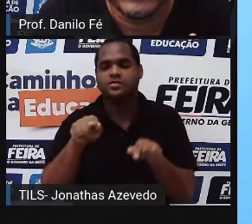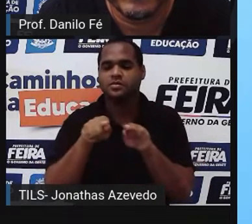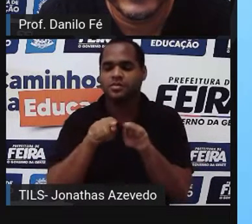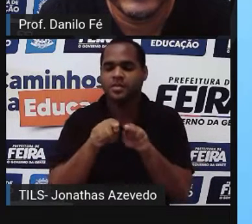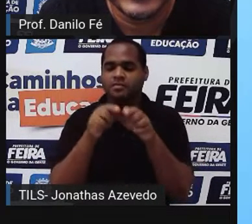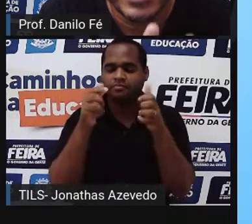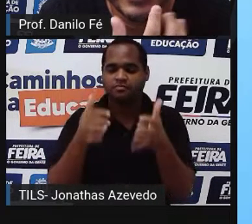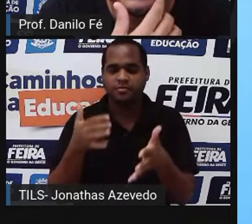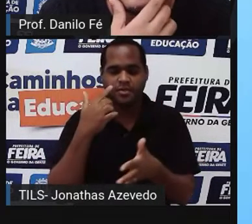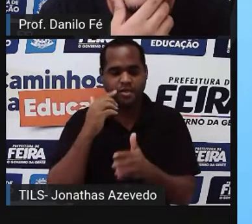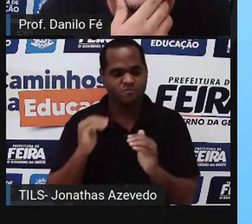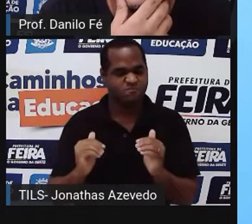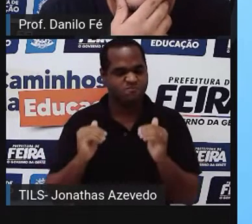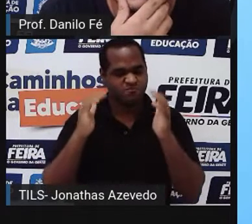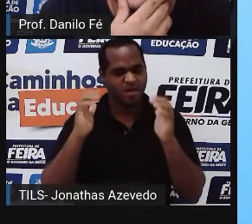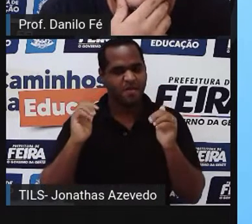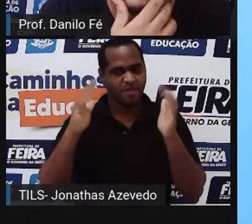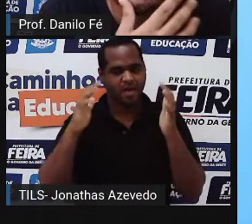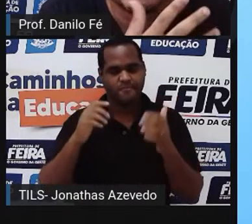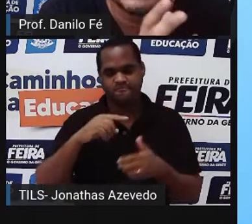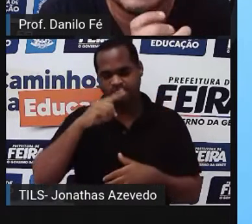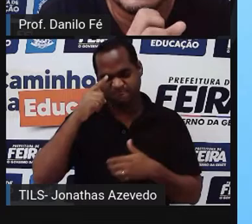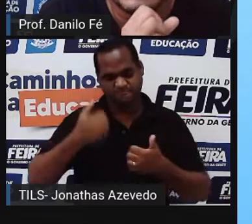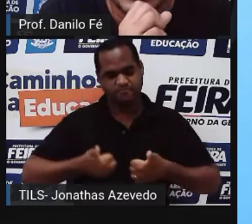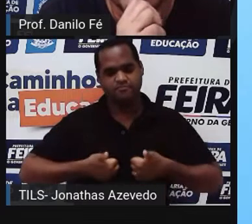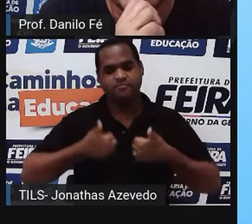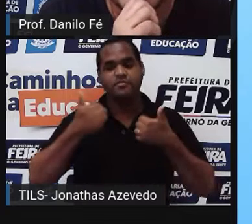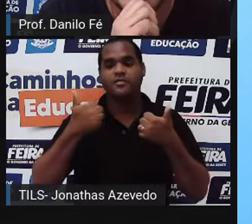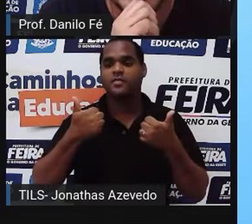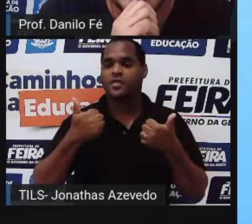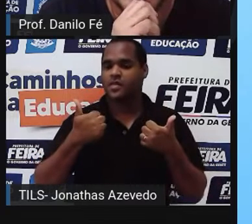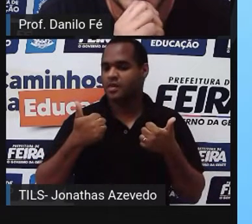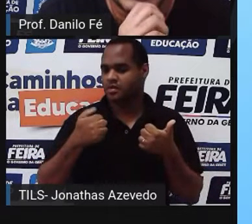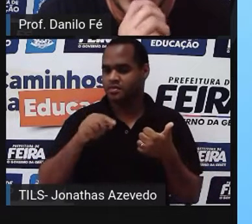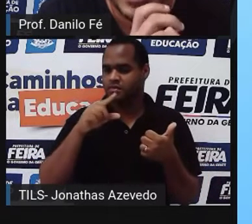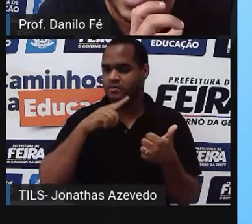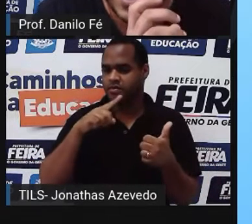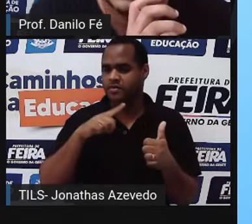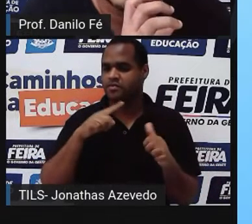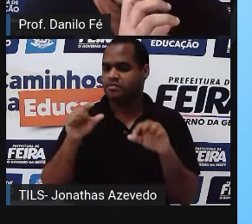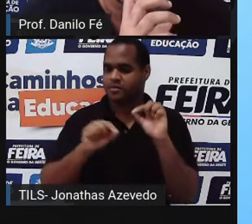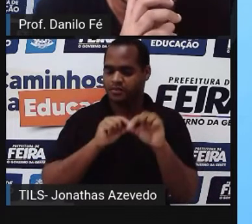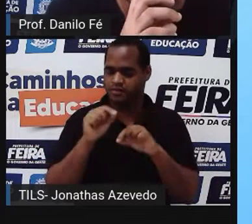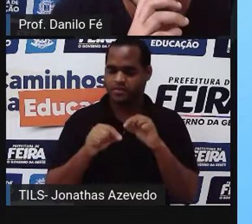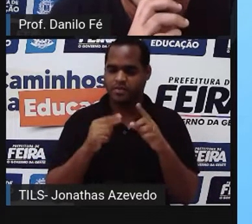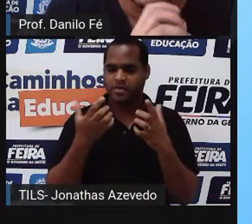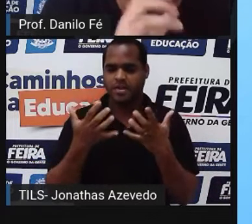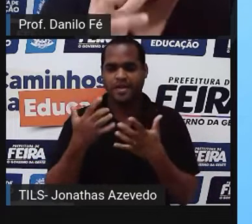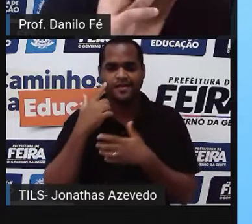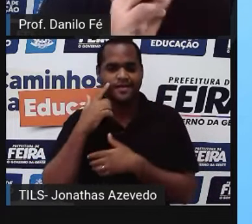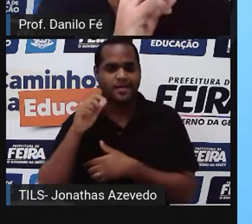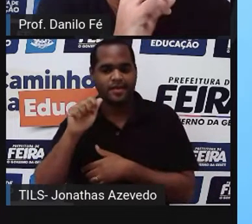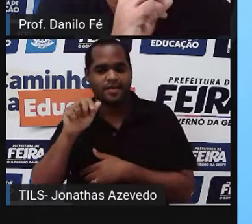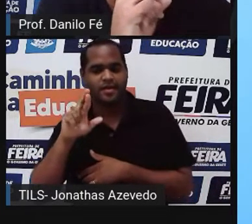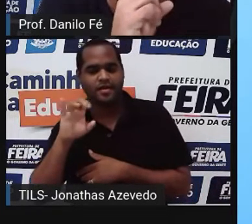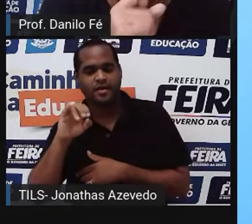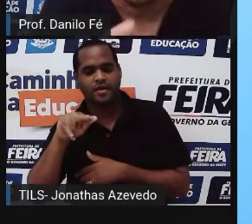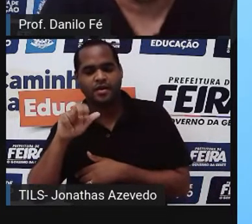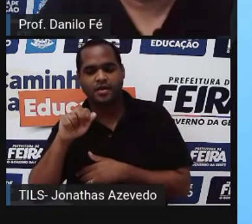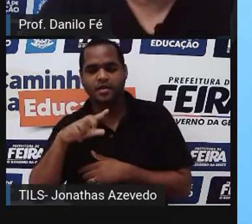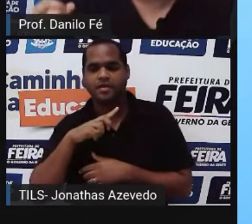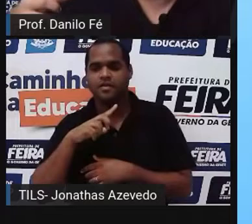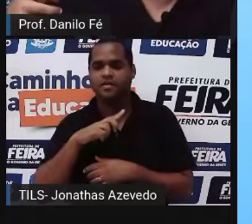uma superioridade daquilo que ele acreditava ser a raça ariana, destinada a tomar o